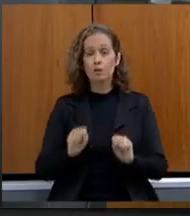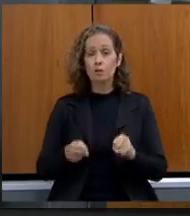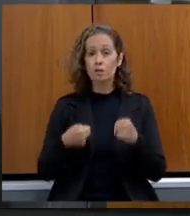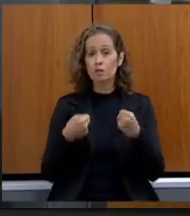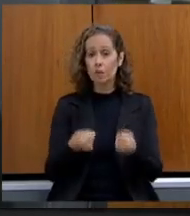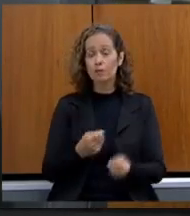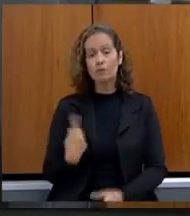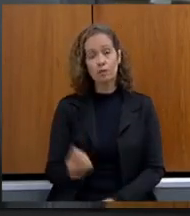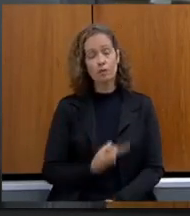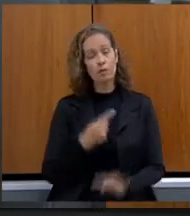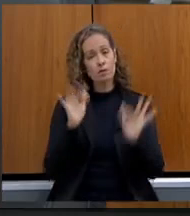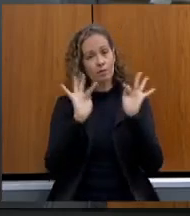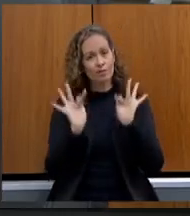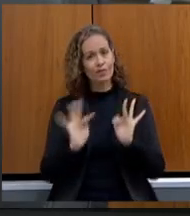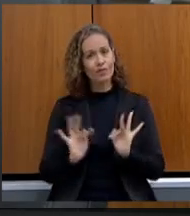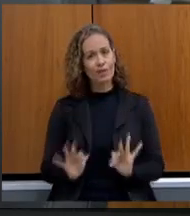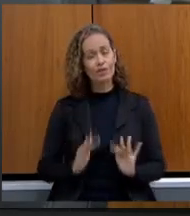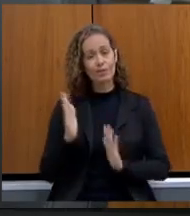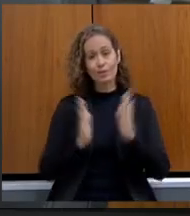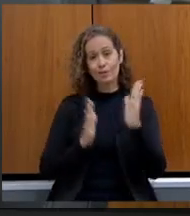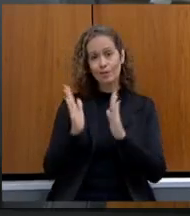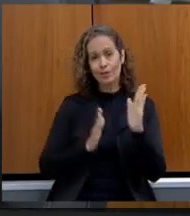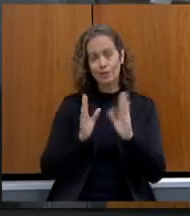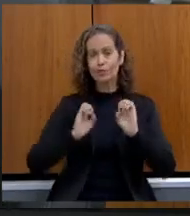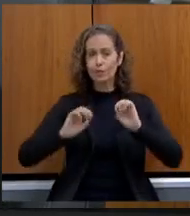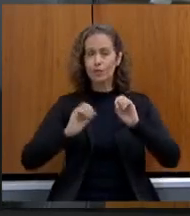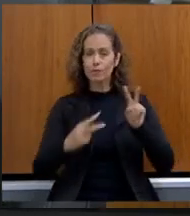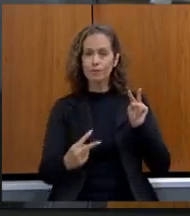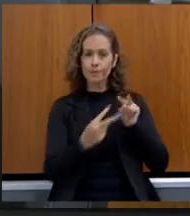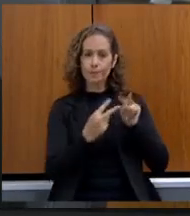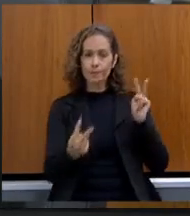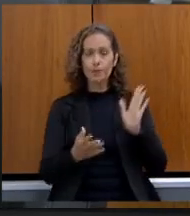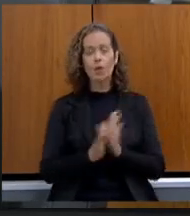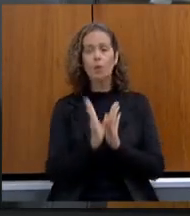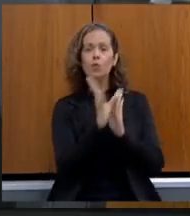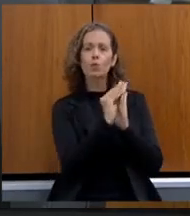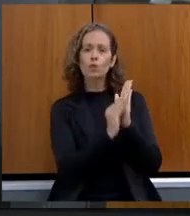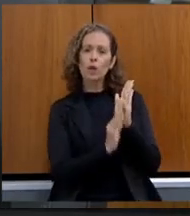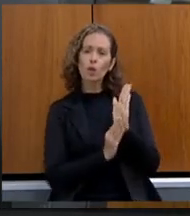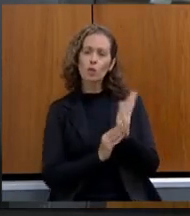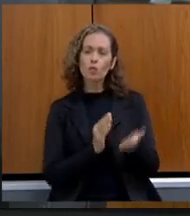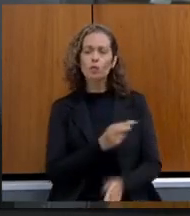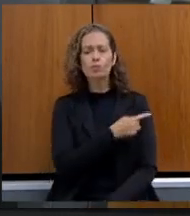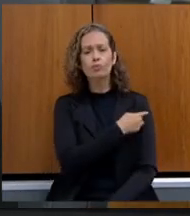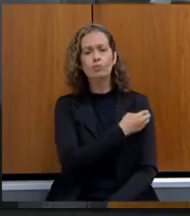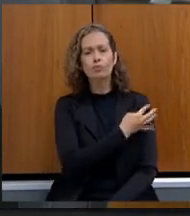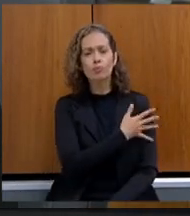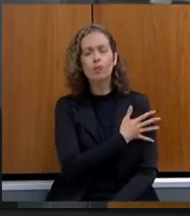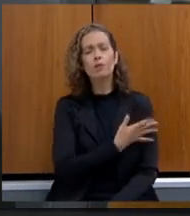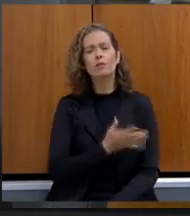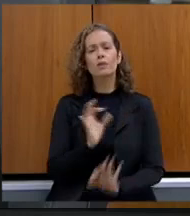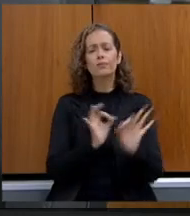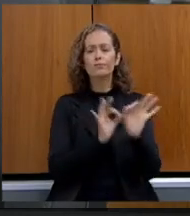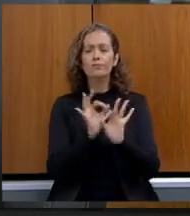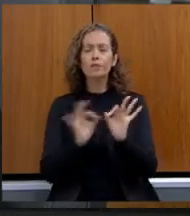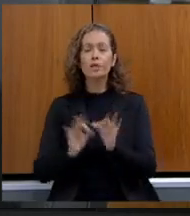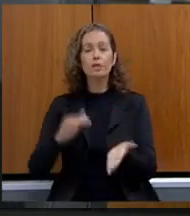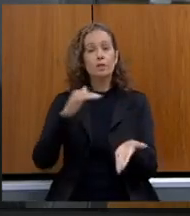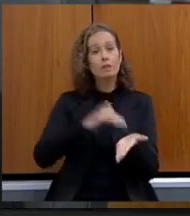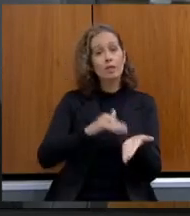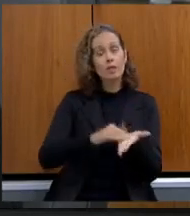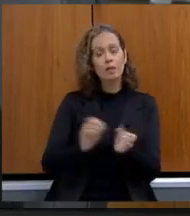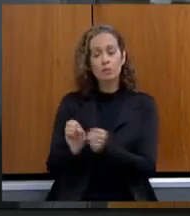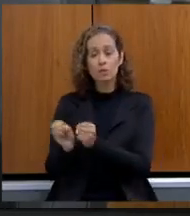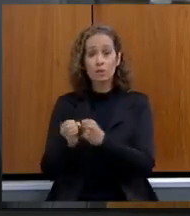também fica muito feliz de ter conseguido nesse período de EDO em todo o material dos anos iniciais foi estruturado que ela não são Jimmy pelos secretários